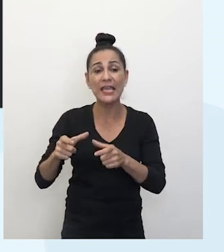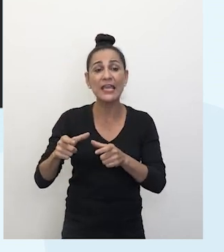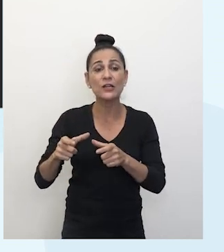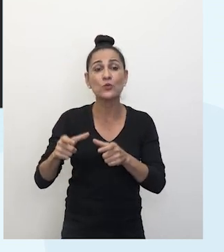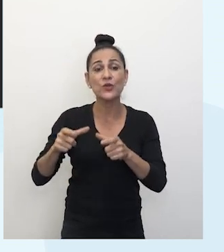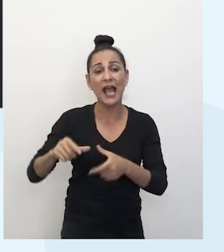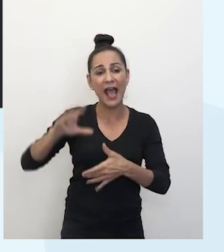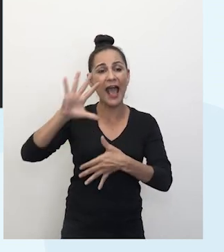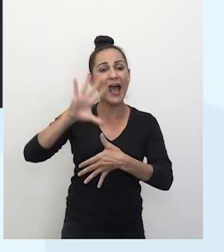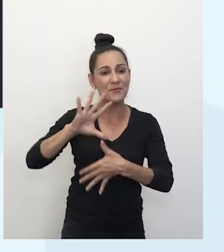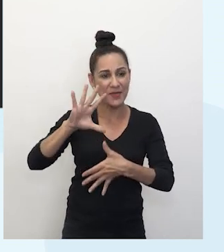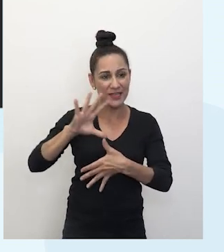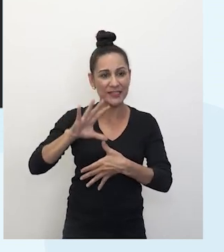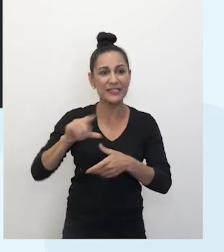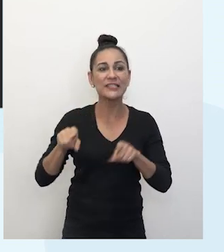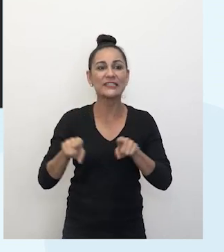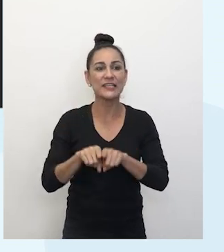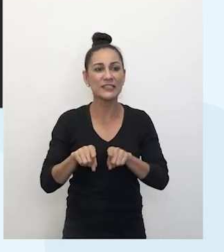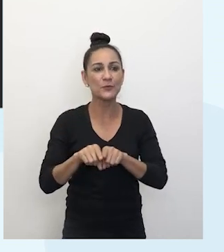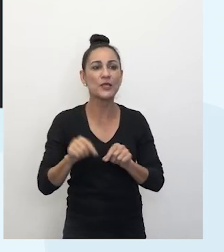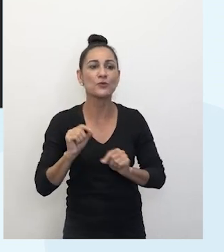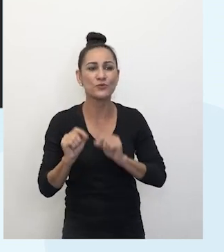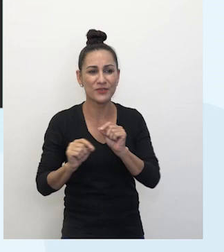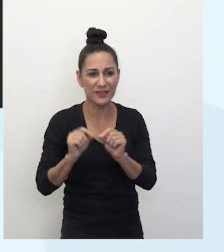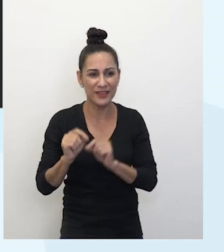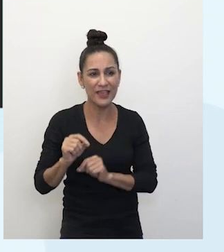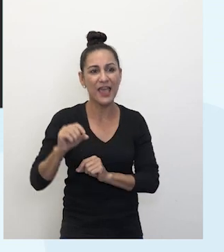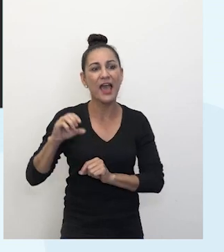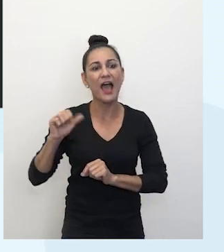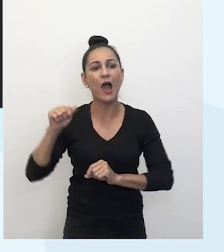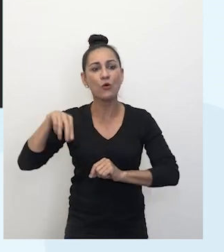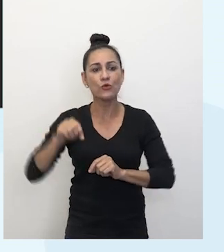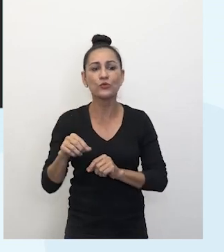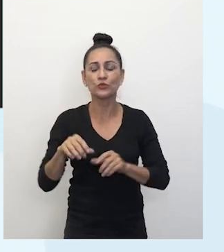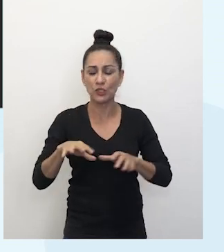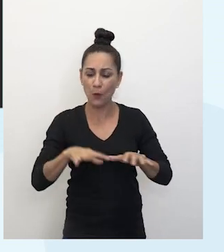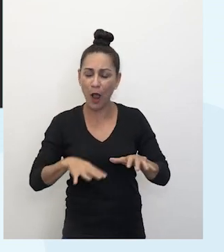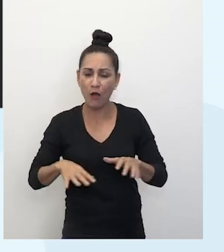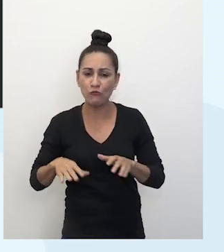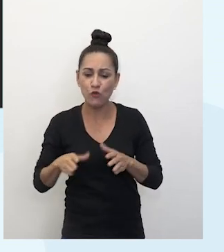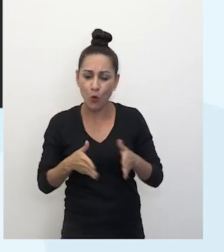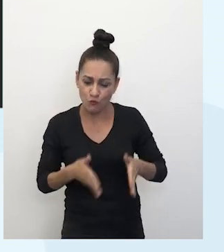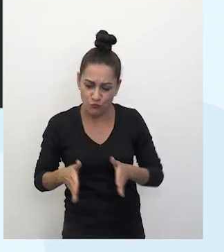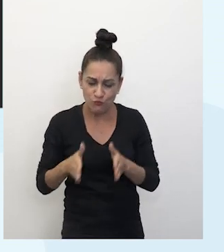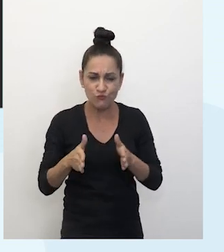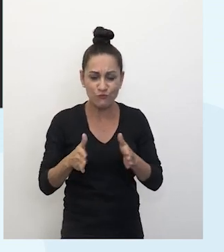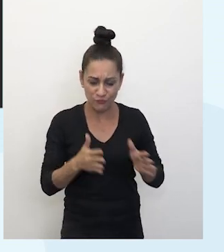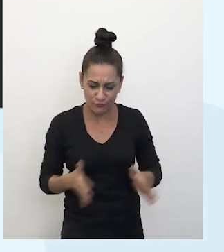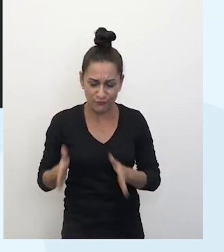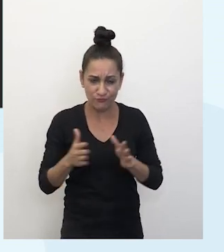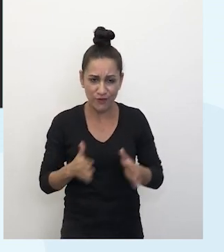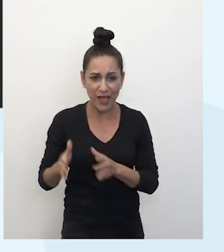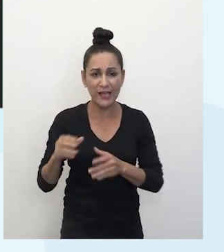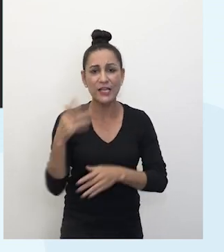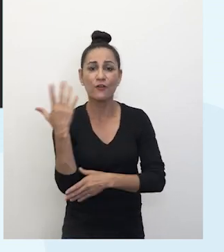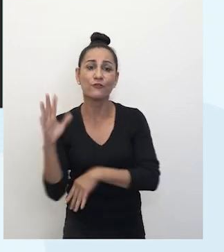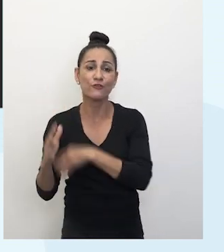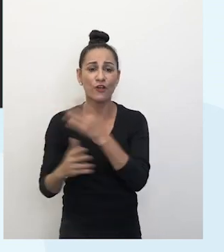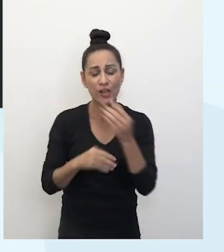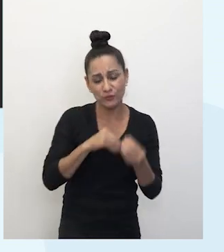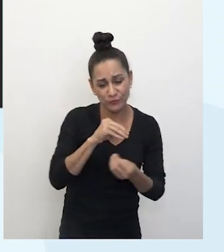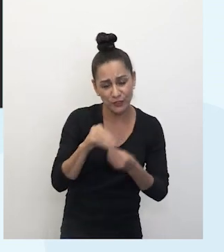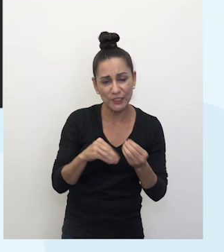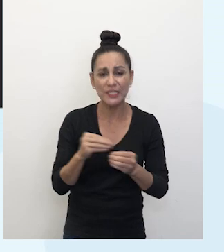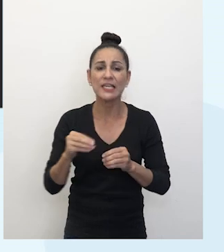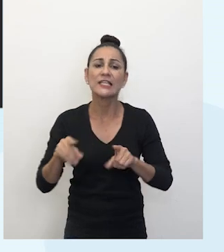aí nós temos aí altura né que já começa aí para uma fase de transição que a Taiga floresta temperada